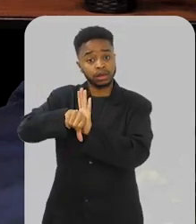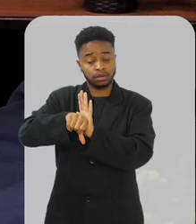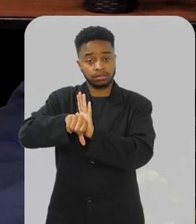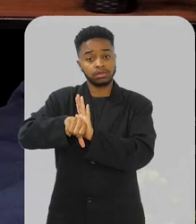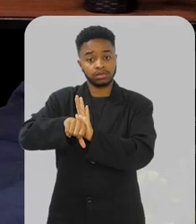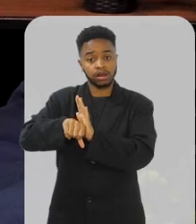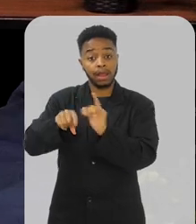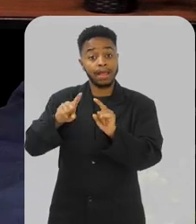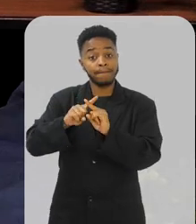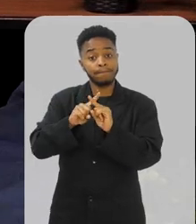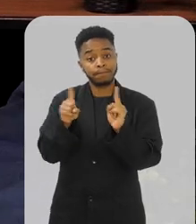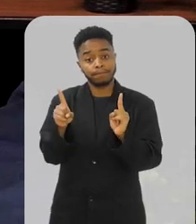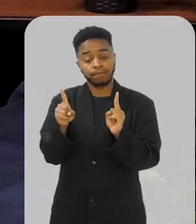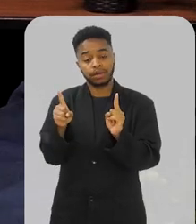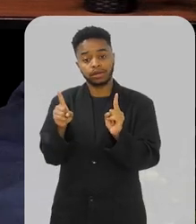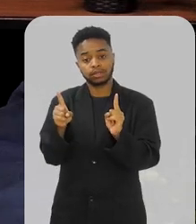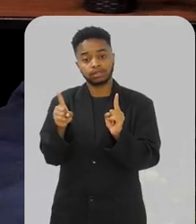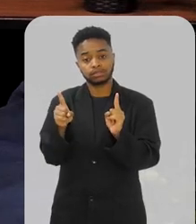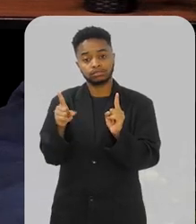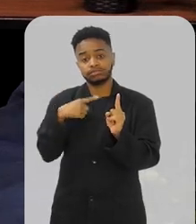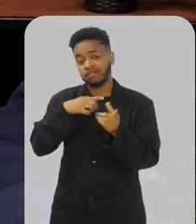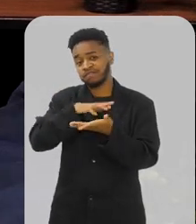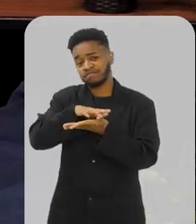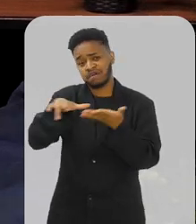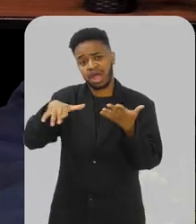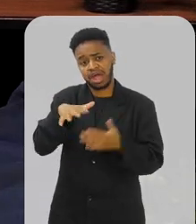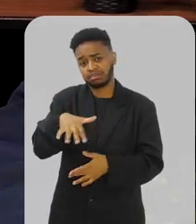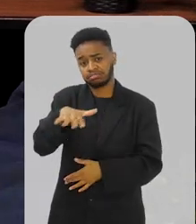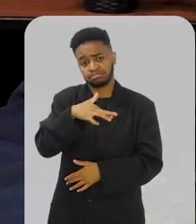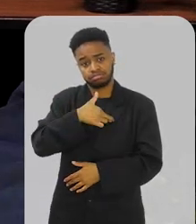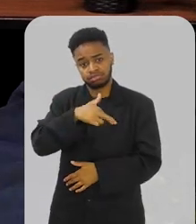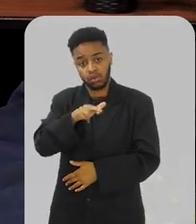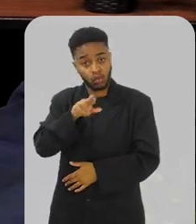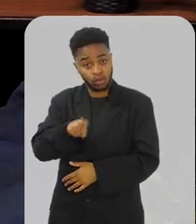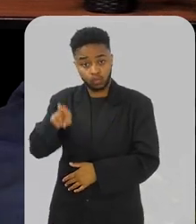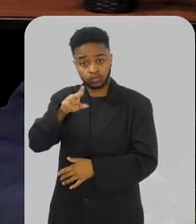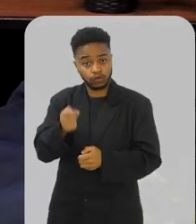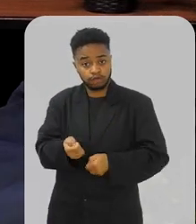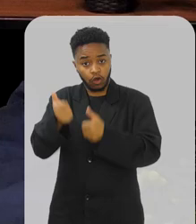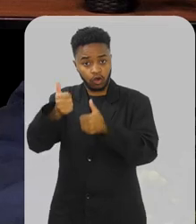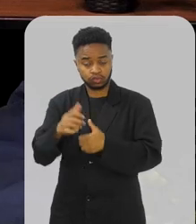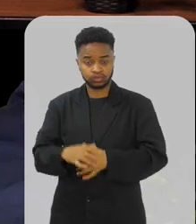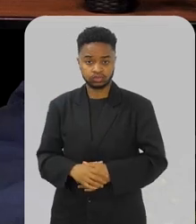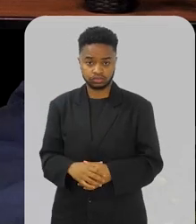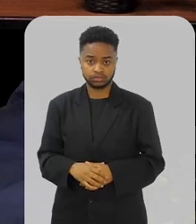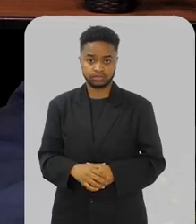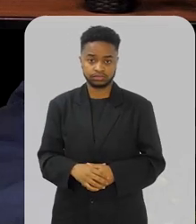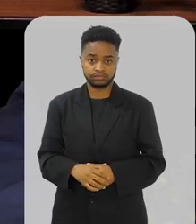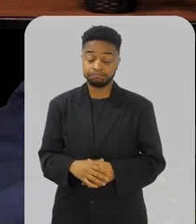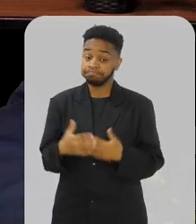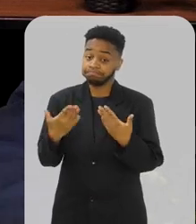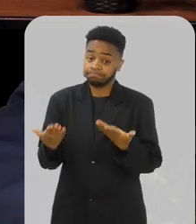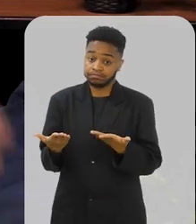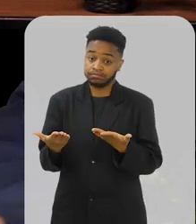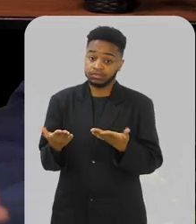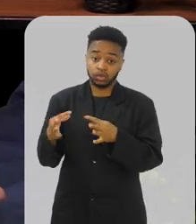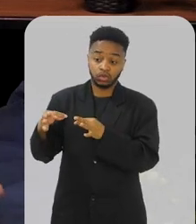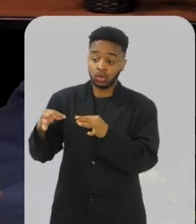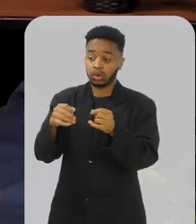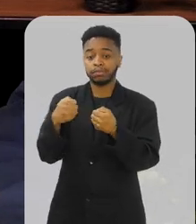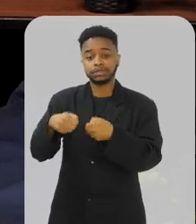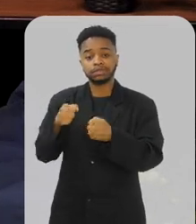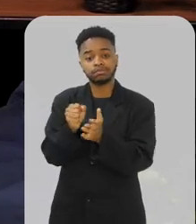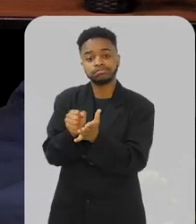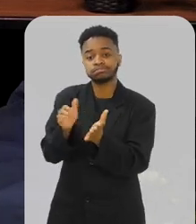crime. Mas vários segmentos religiosos usam fogos. Então todo mundo tem que